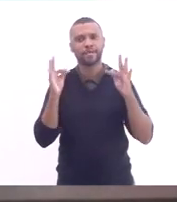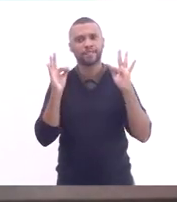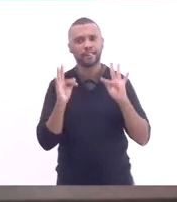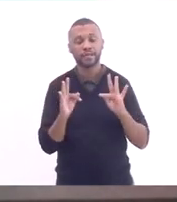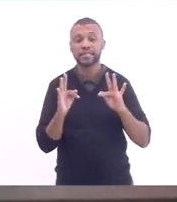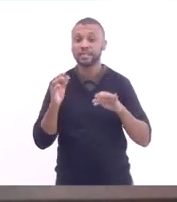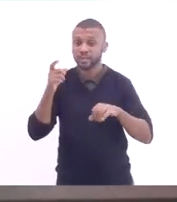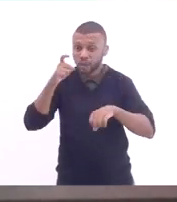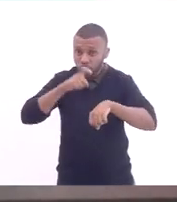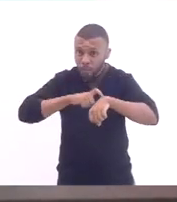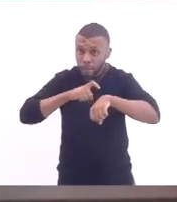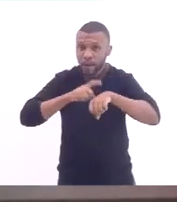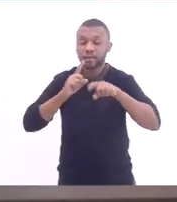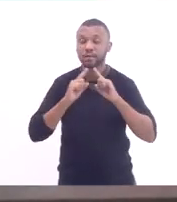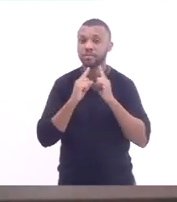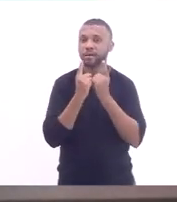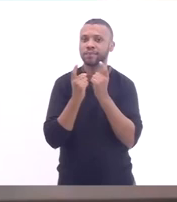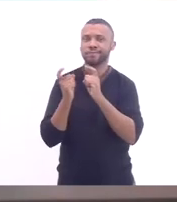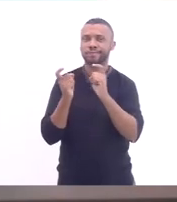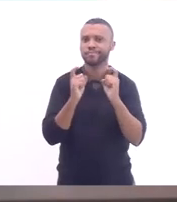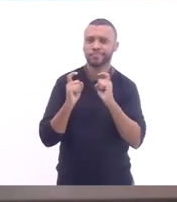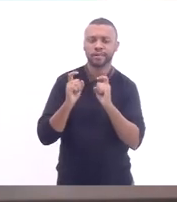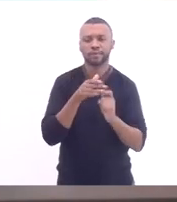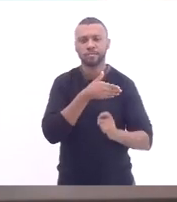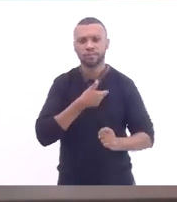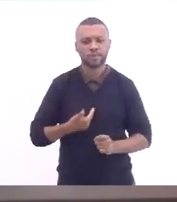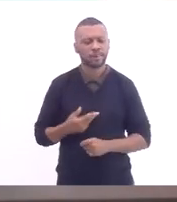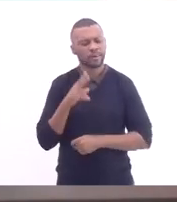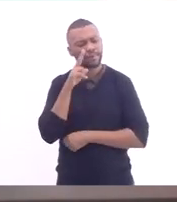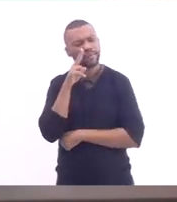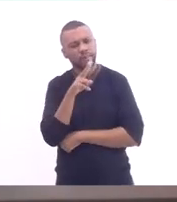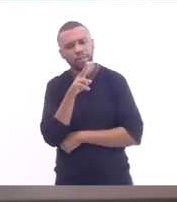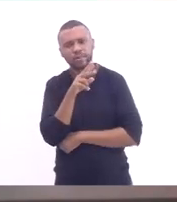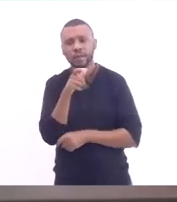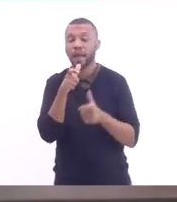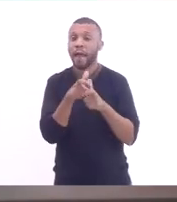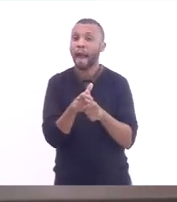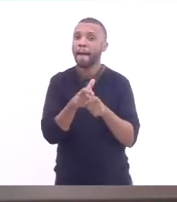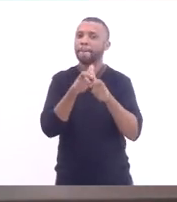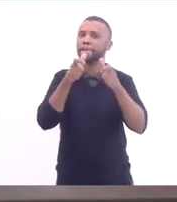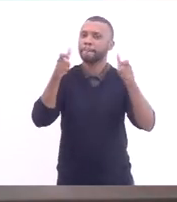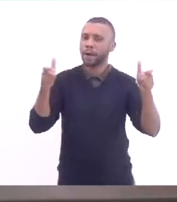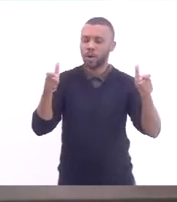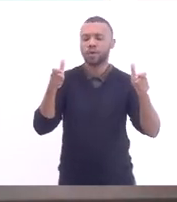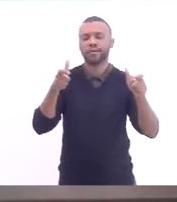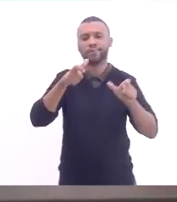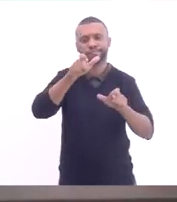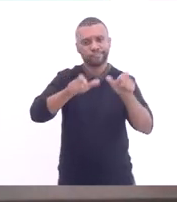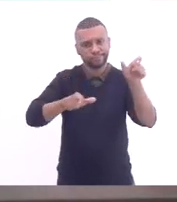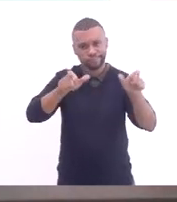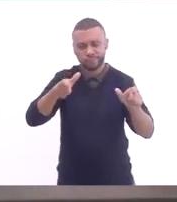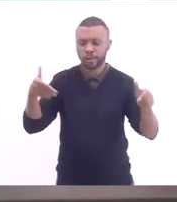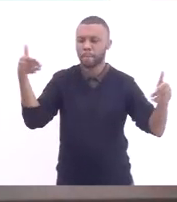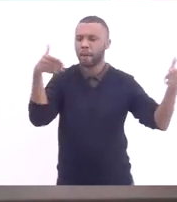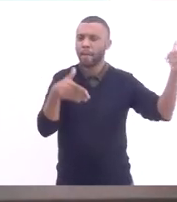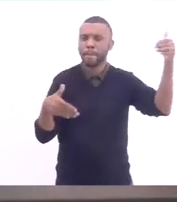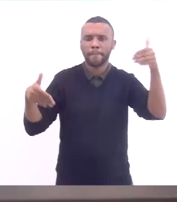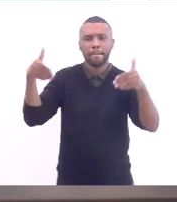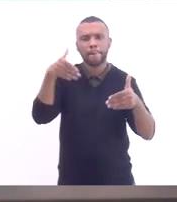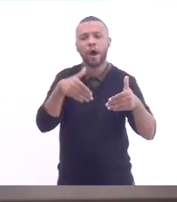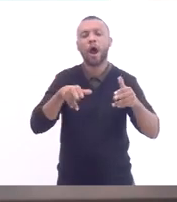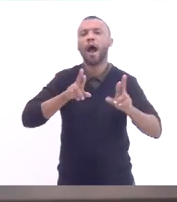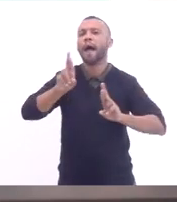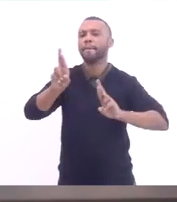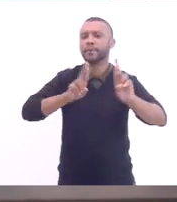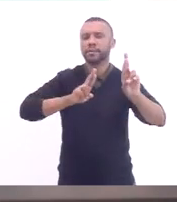audiência pública é que, quando eu vejo que a imensa maioria daqueles que vêm aqui